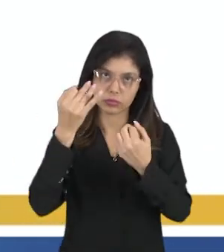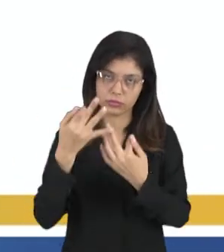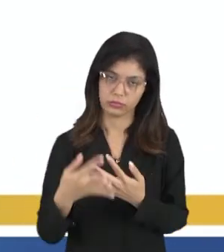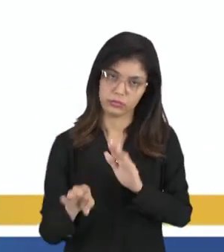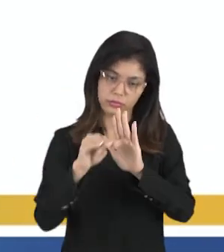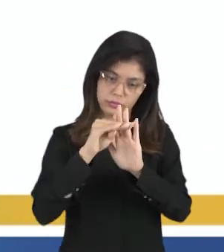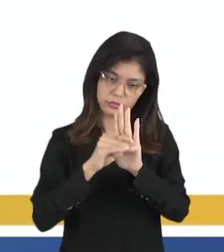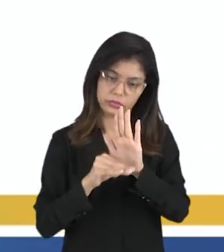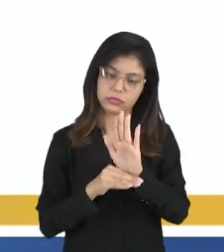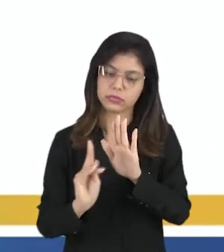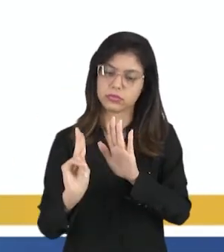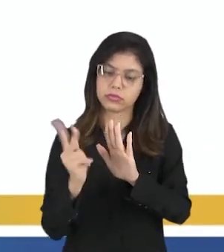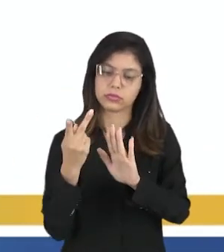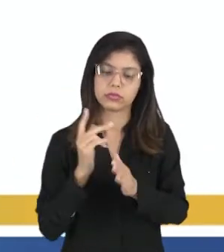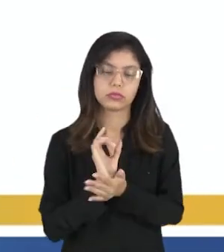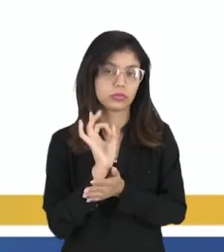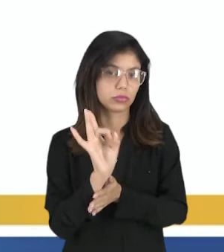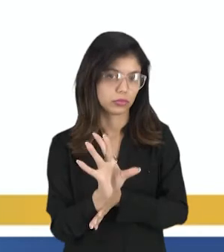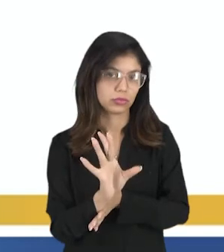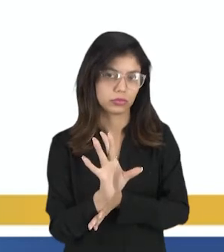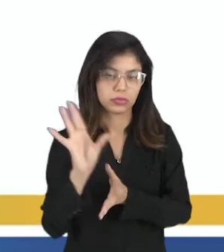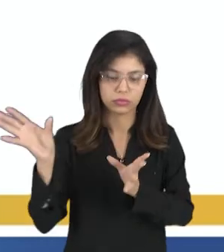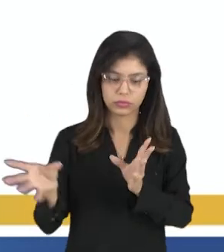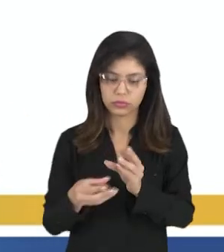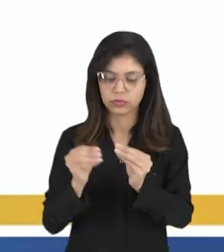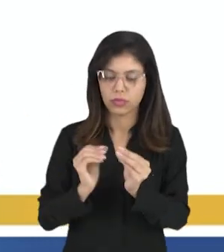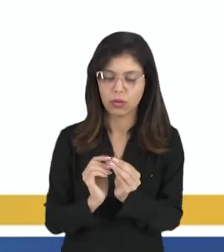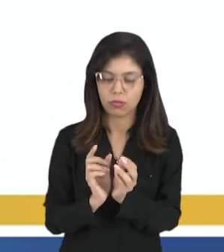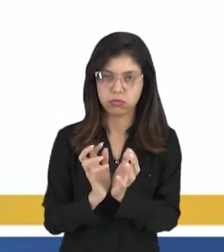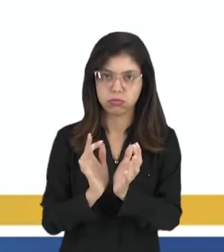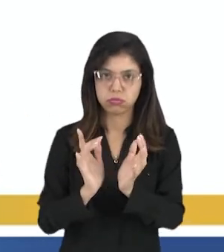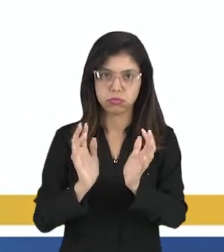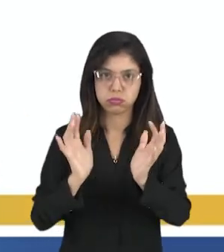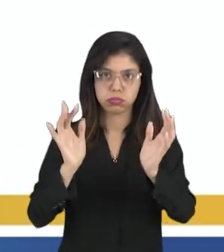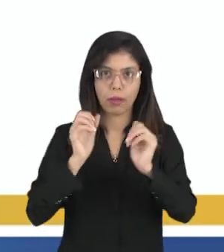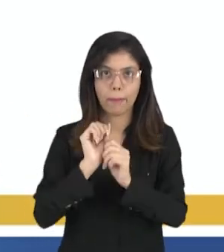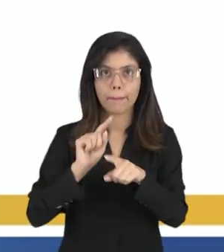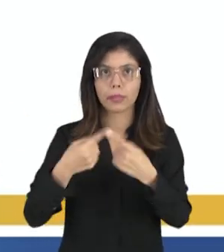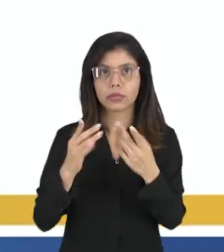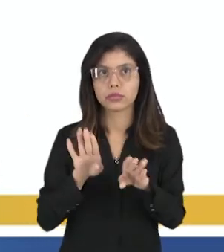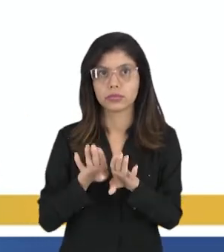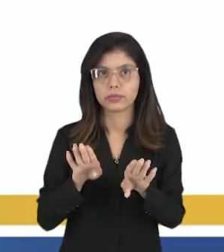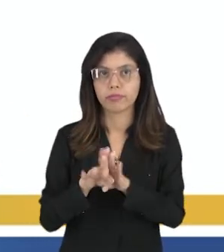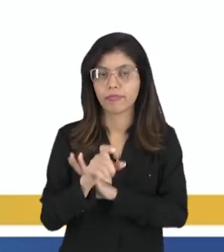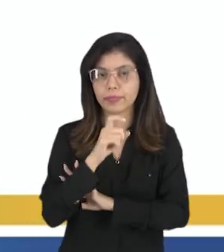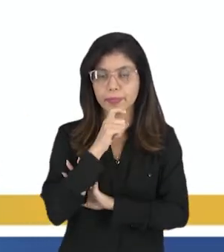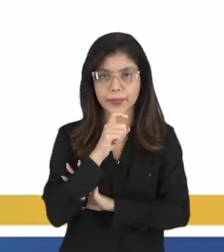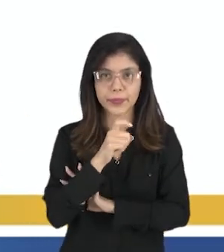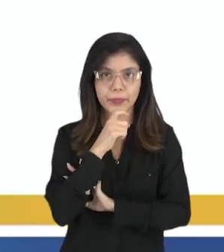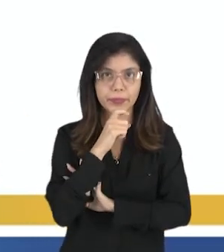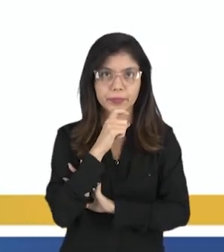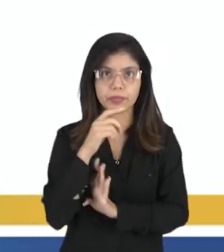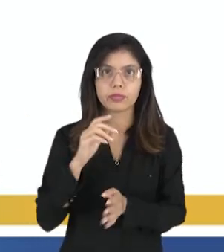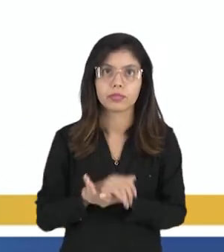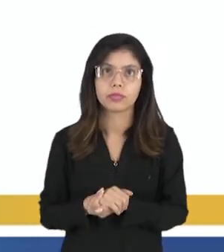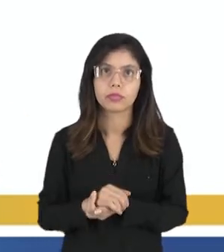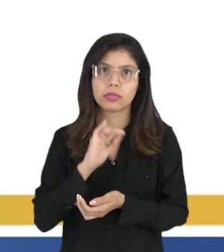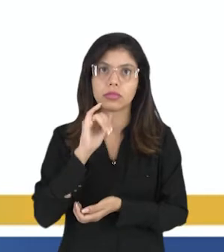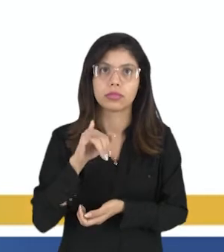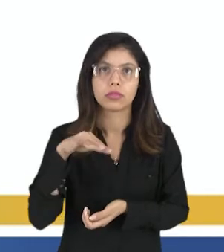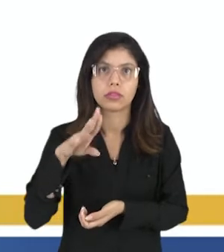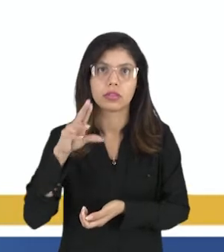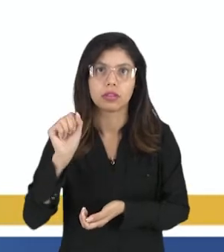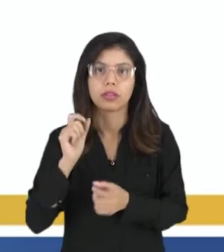aplicações para esse gás hélio, não somente para encher aqueles balões, ok? Mas para o resfriamento de ímãs em